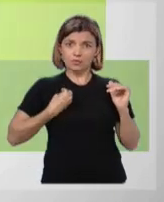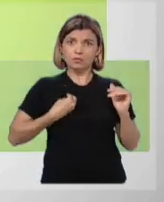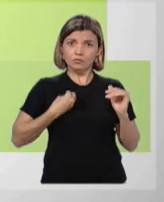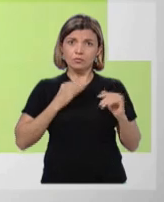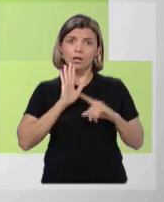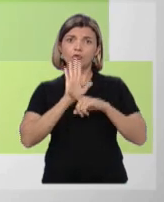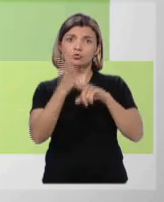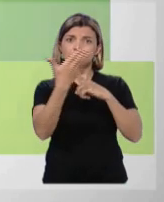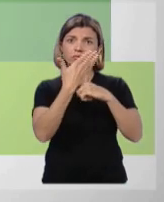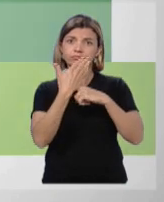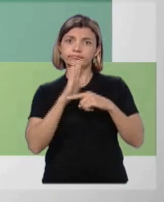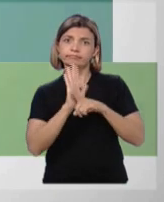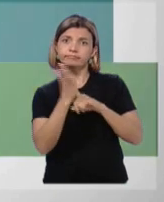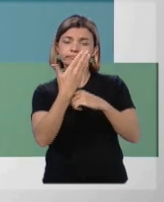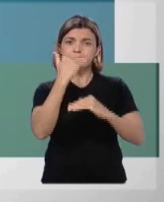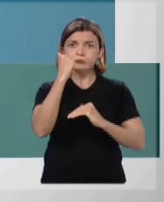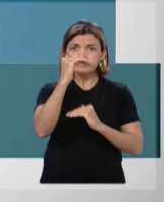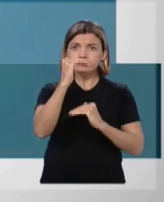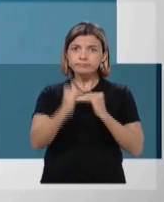abaixo estão presentes.